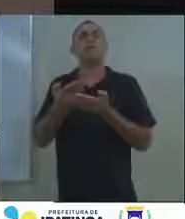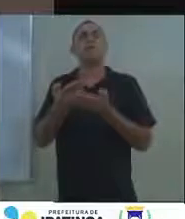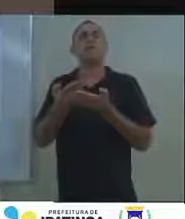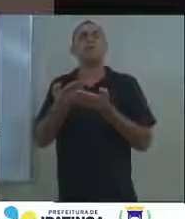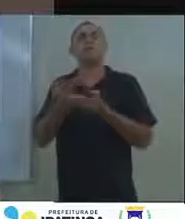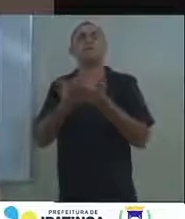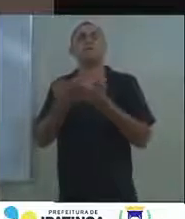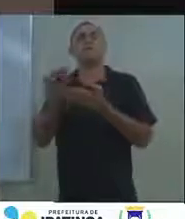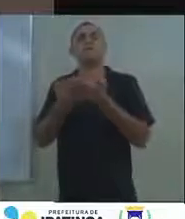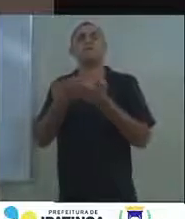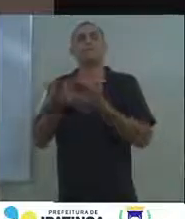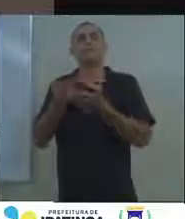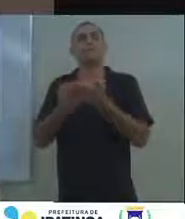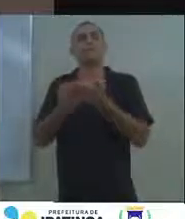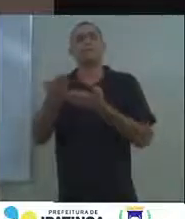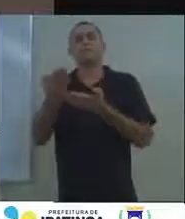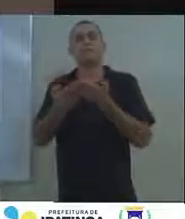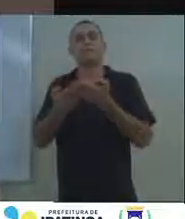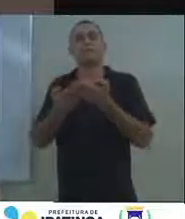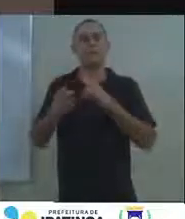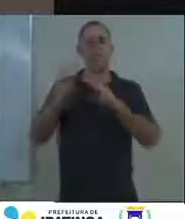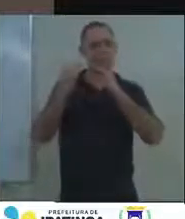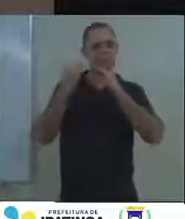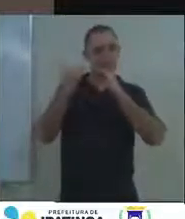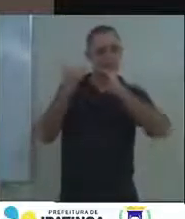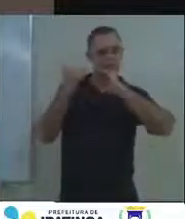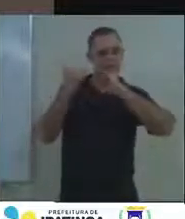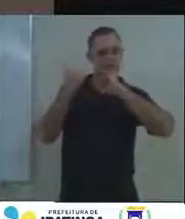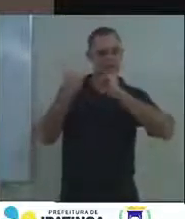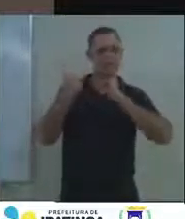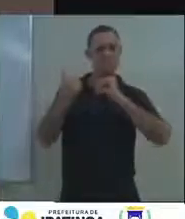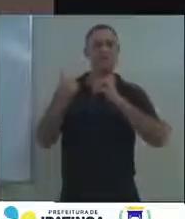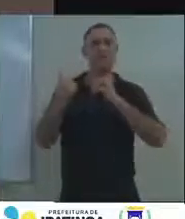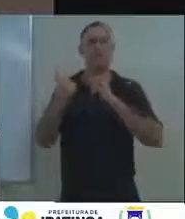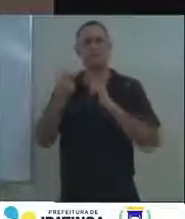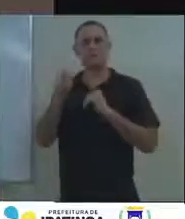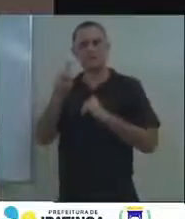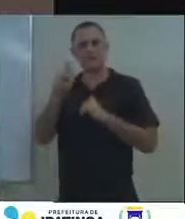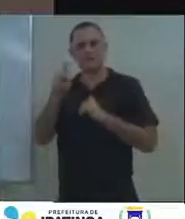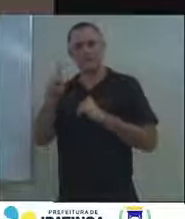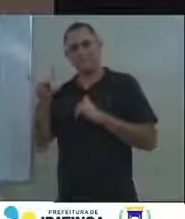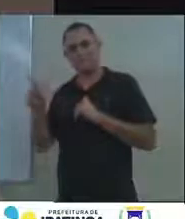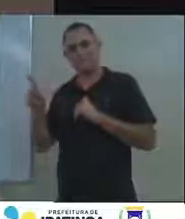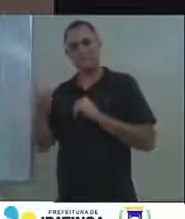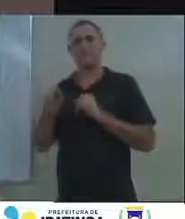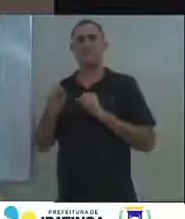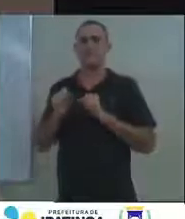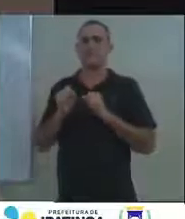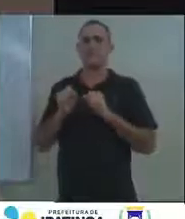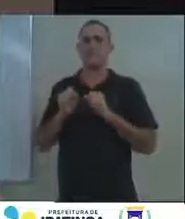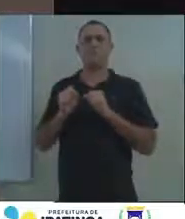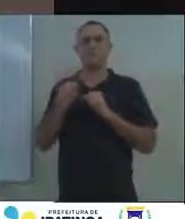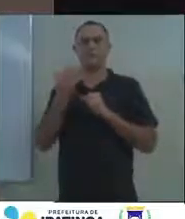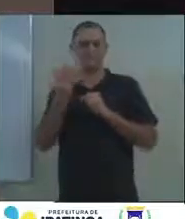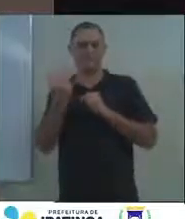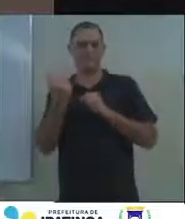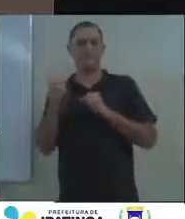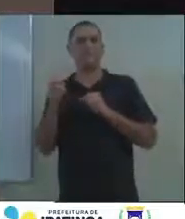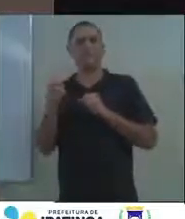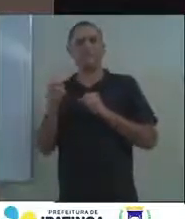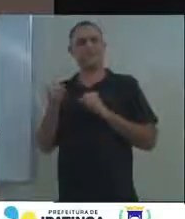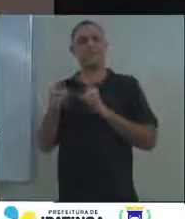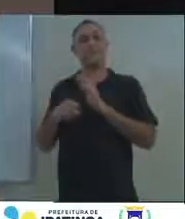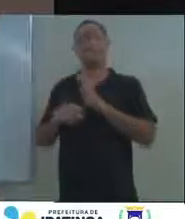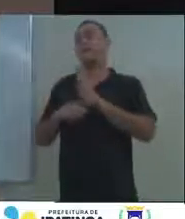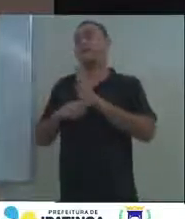muito à disposição para vocês. O pessoal colocou o nome do aplicativo, é esse mesmo, VoiceGuard. E eu espero, né,